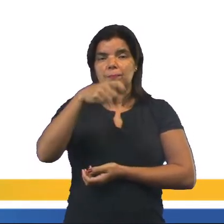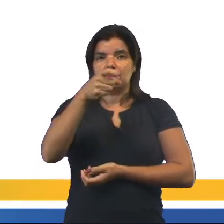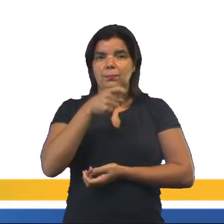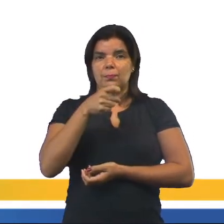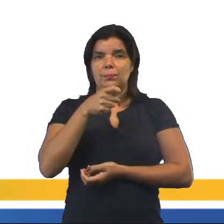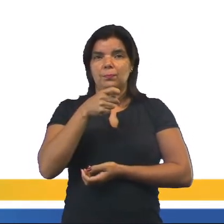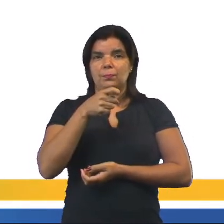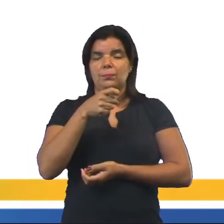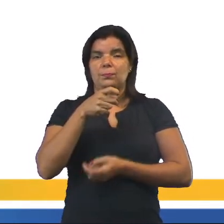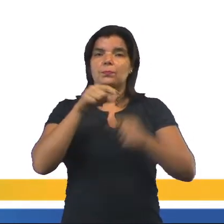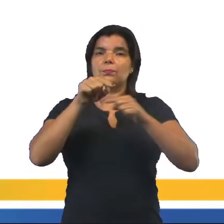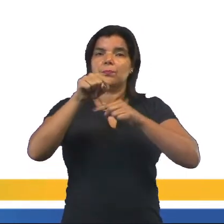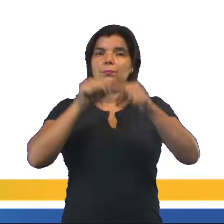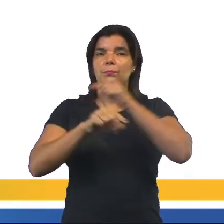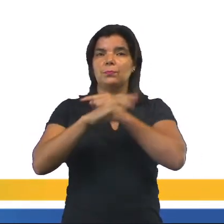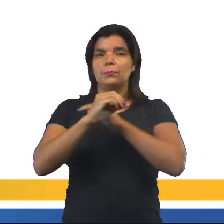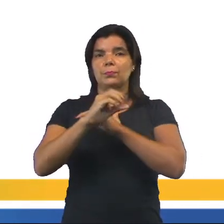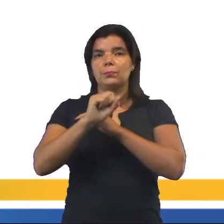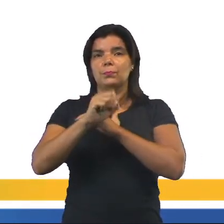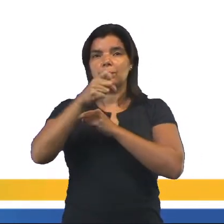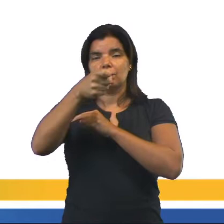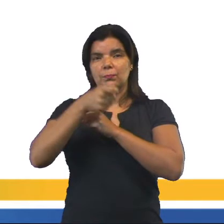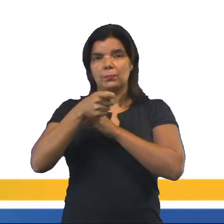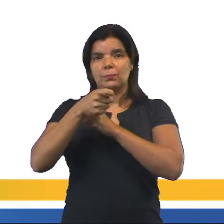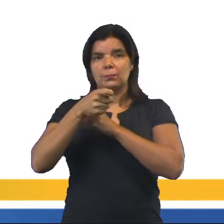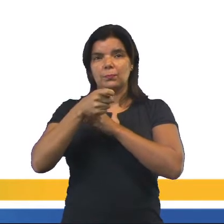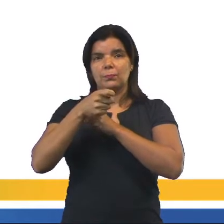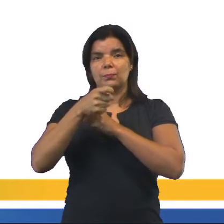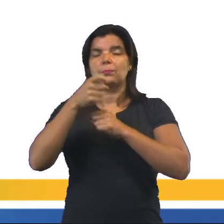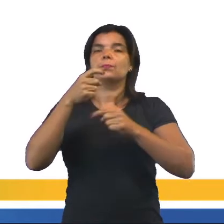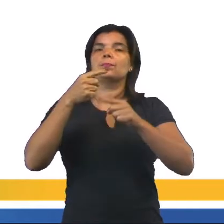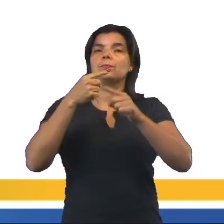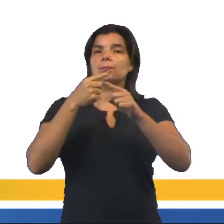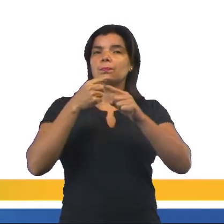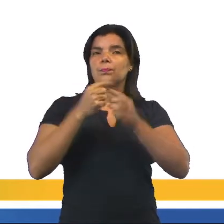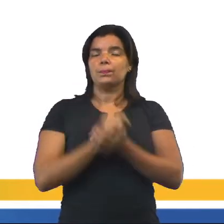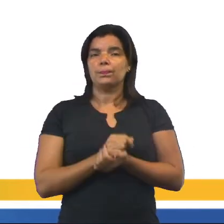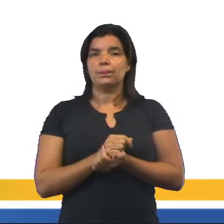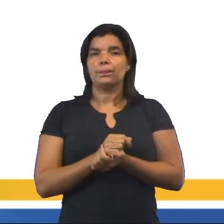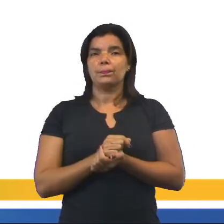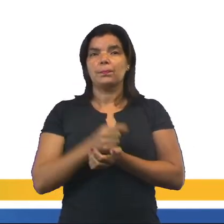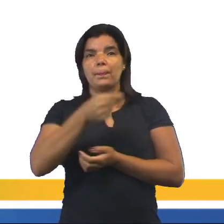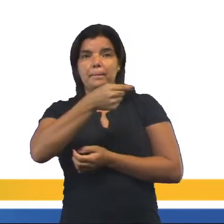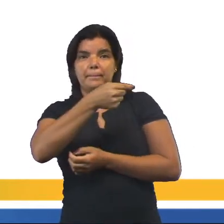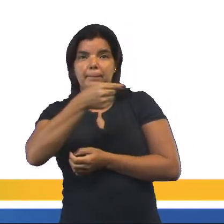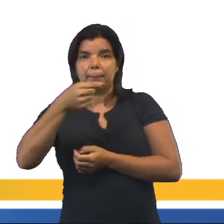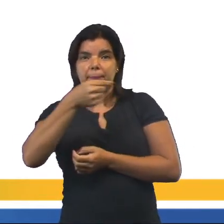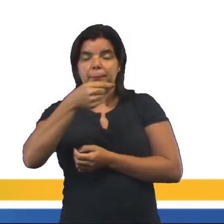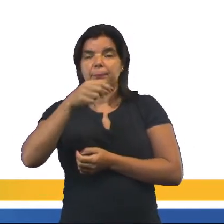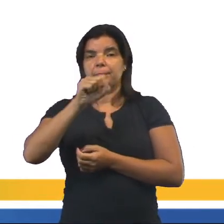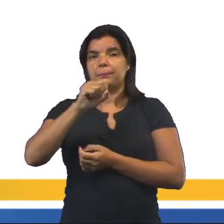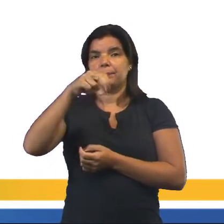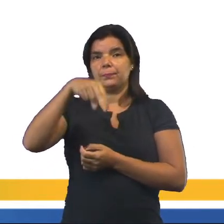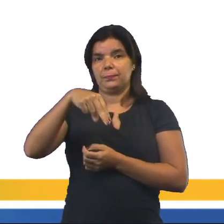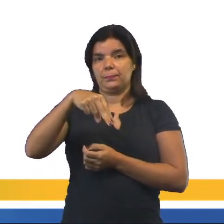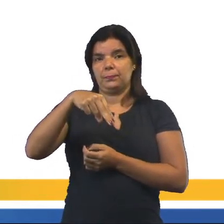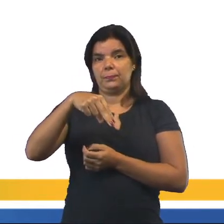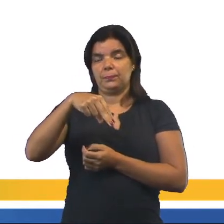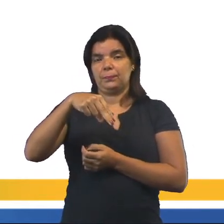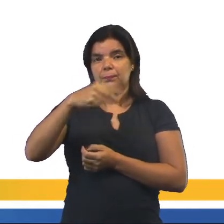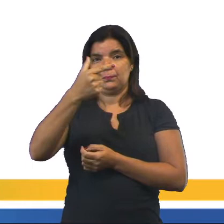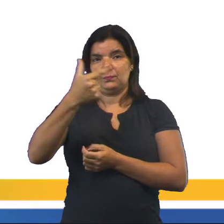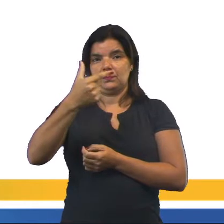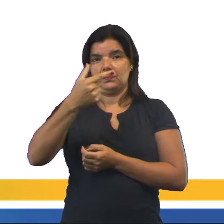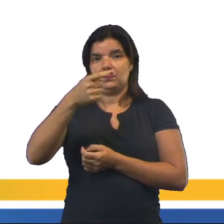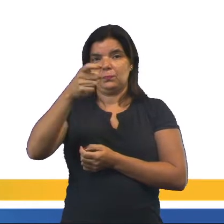que é igual a seno de x vezes seno de x dividido por cosseno de x, menos o